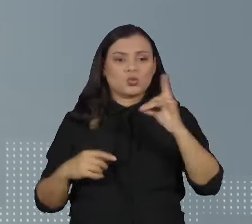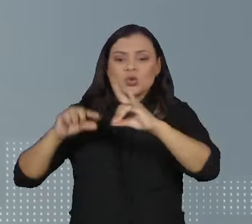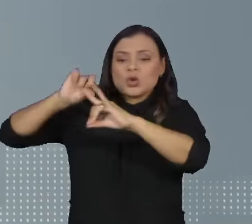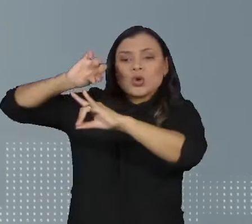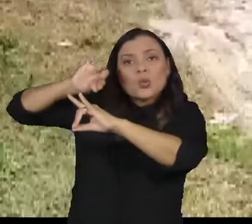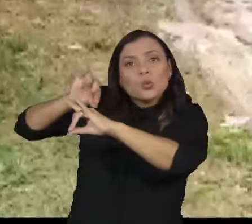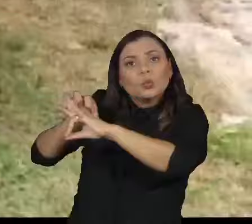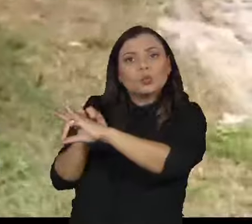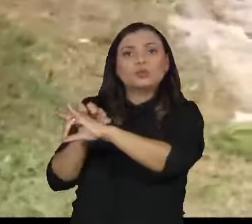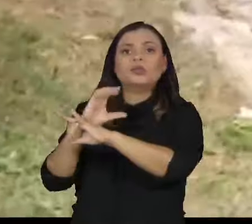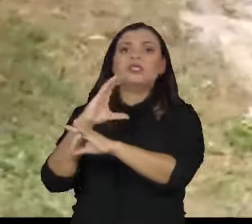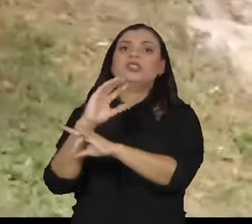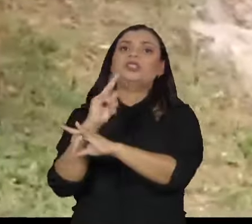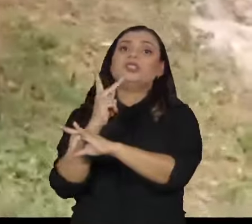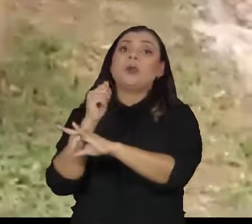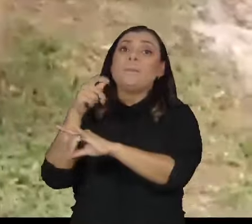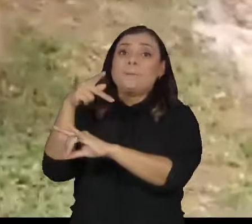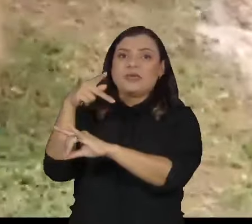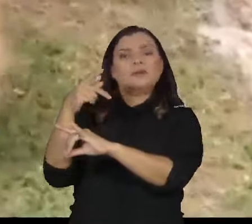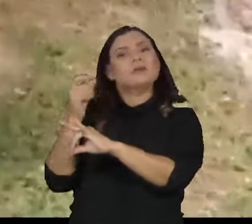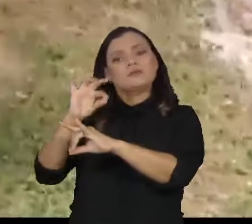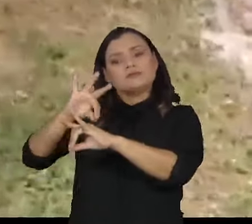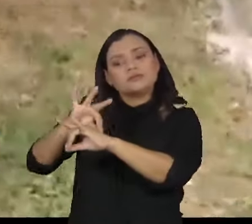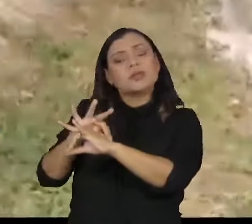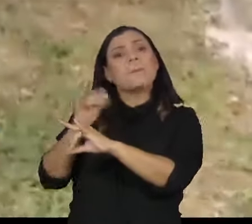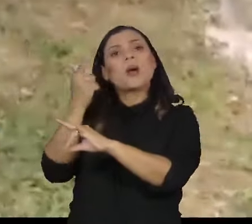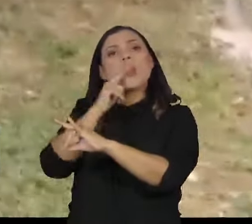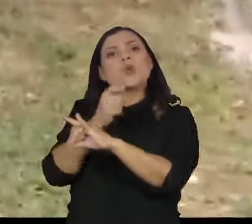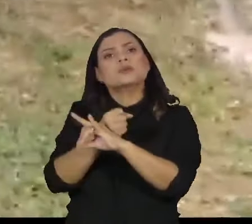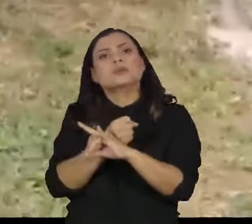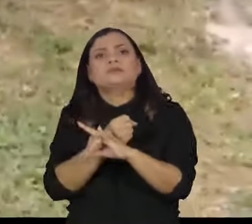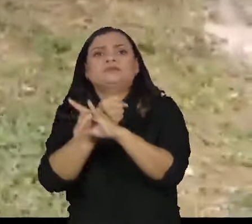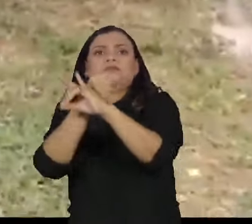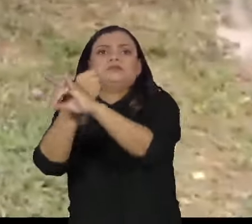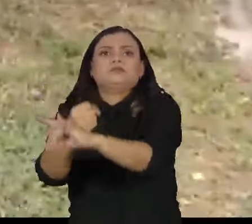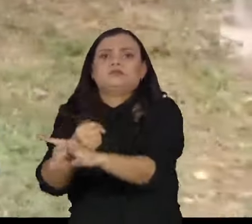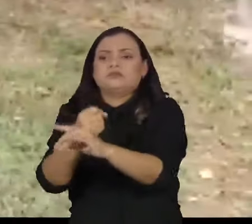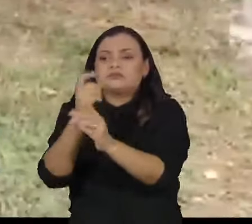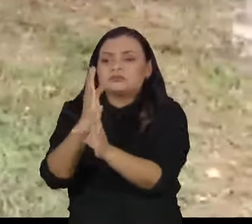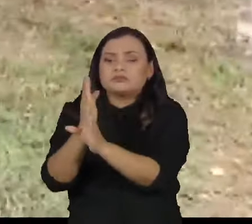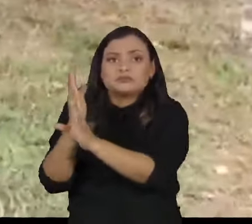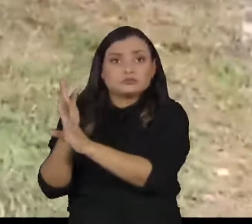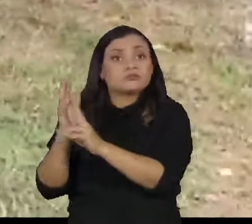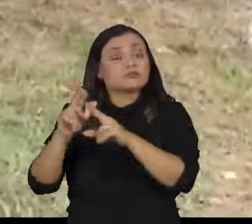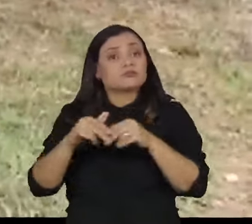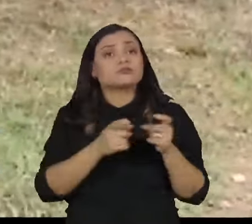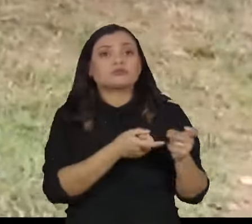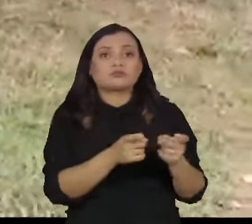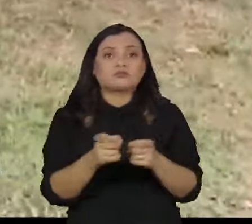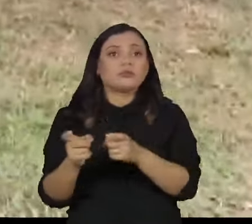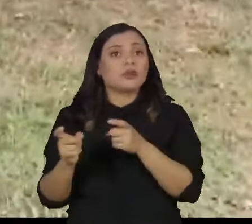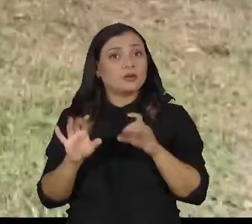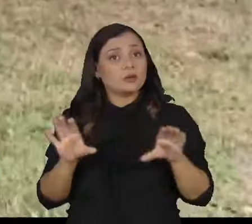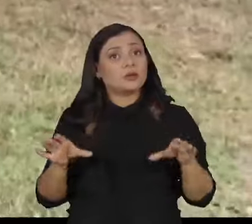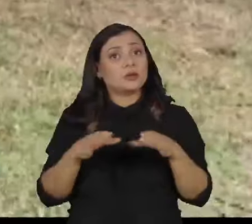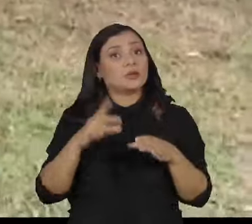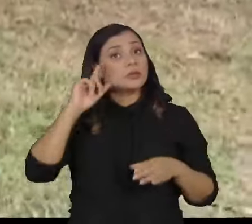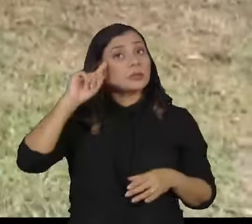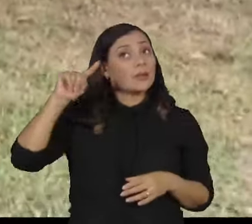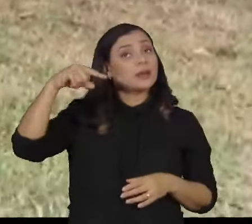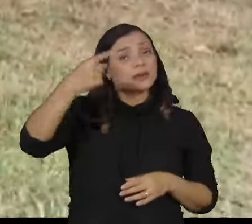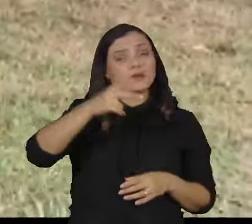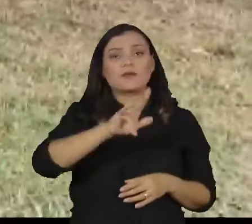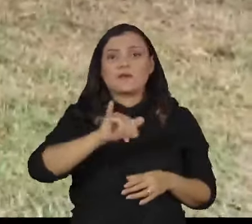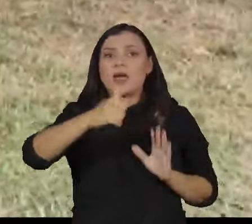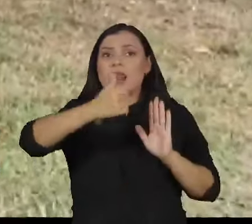dos Aviões o ministério dos portos e aeroportos tem reunião com representantes do congresso na próxima semana